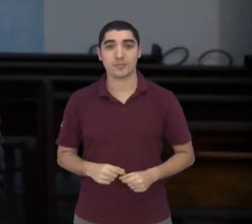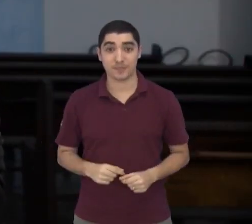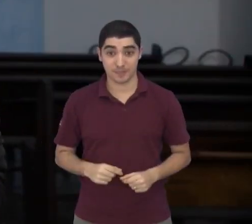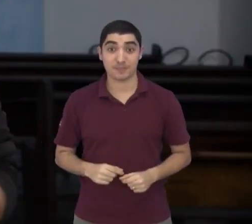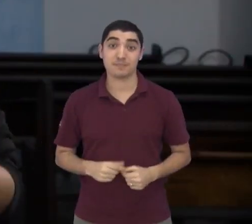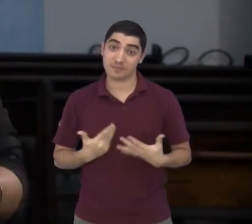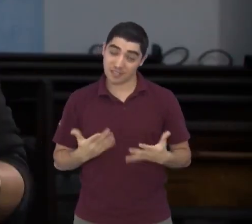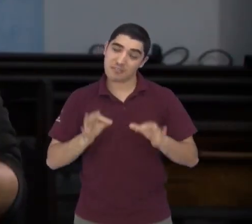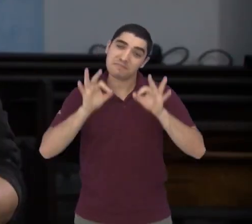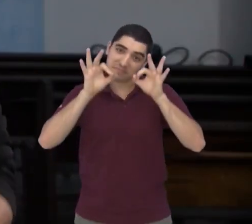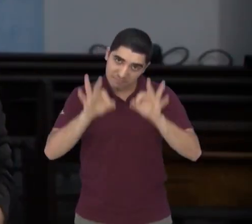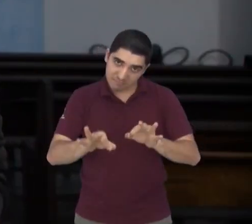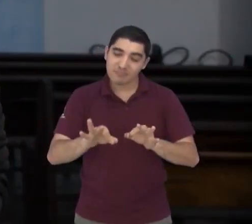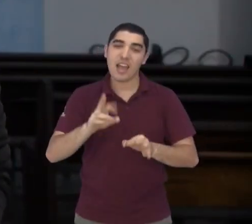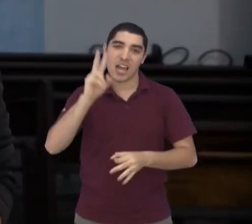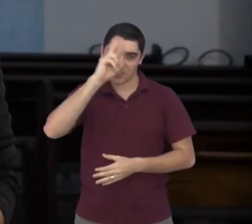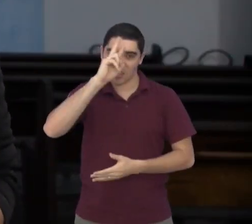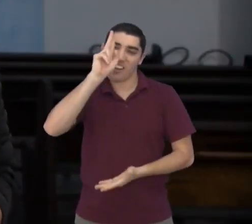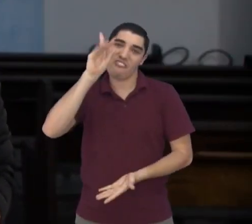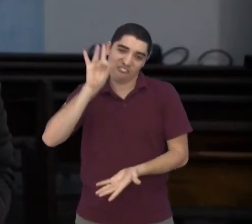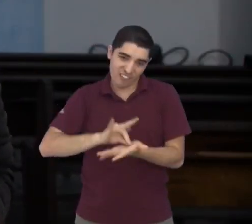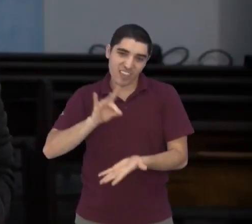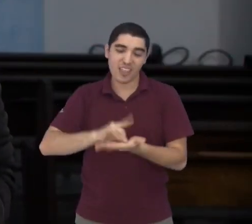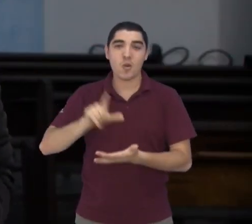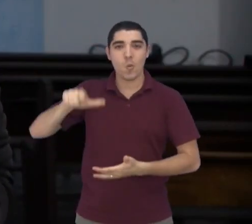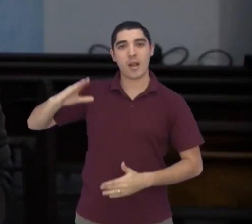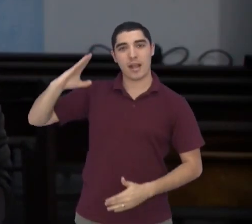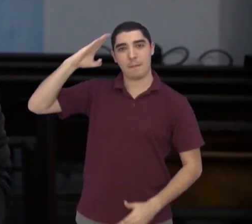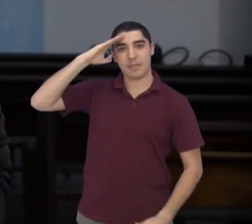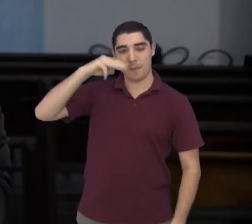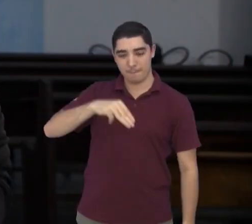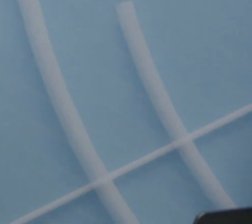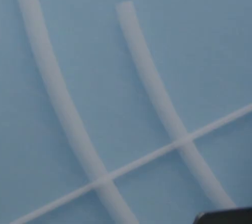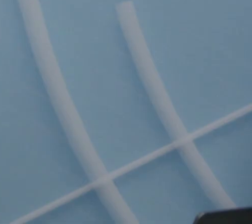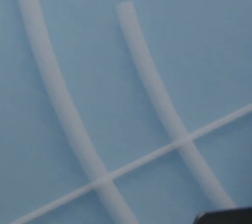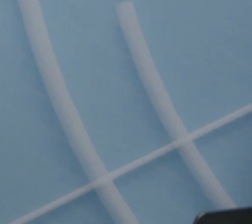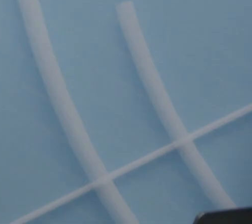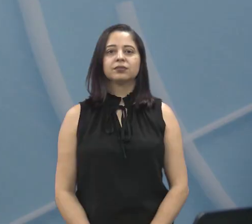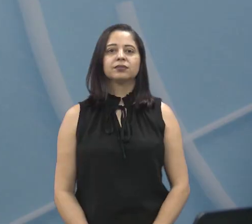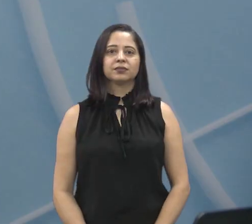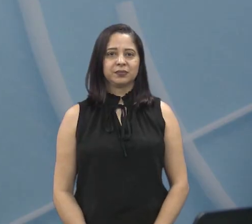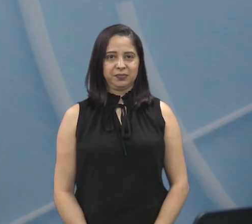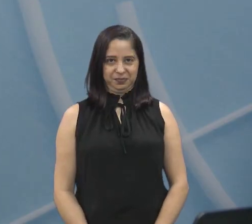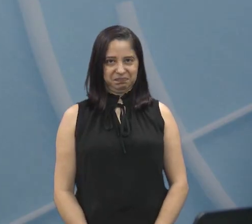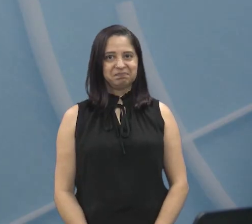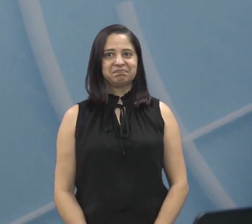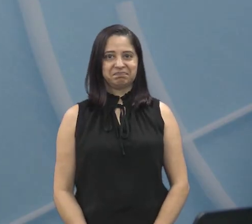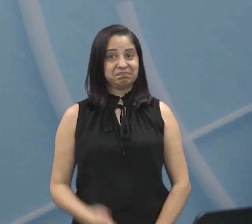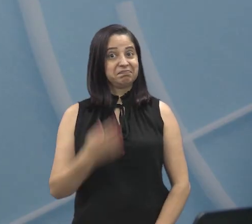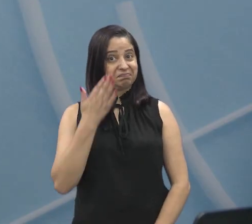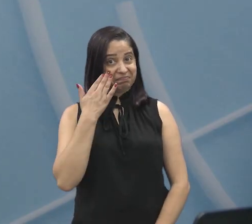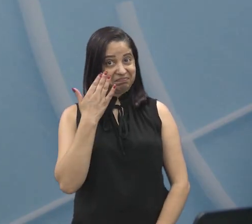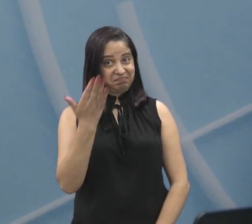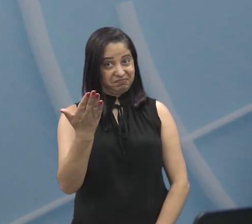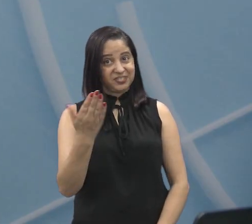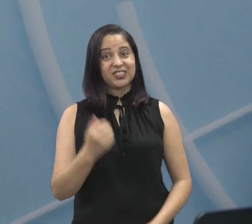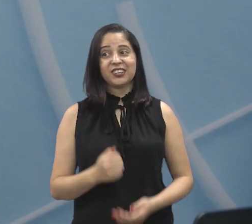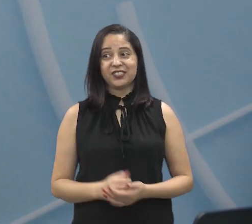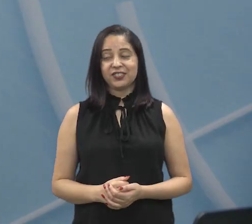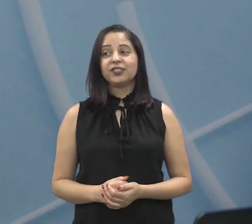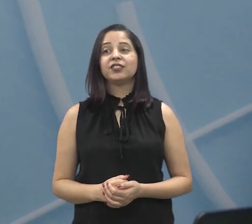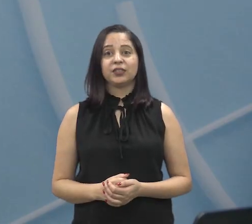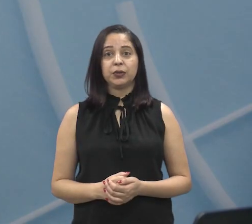deve ser mesmo. A história é verídica. É o capitão Miguel de Araújo Ferraz ali. Tá aí, então. Esse foi